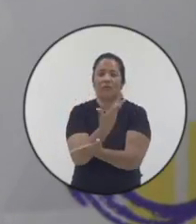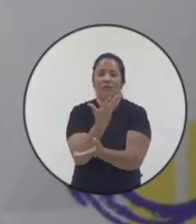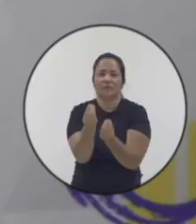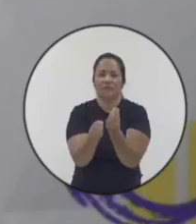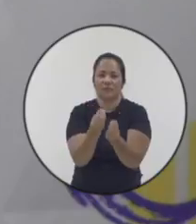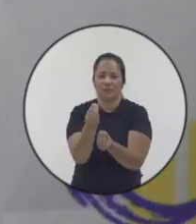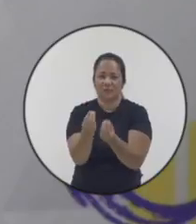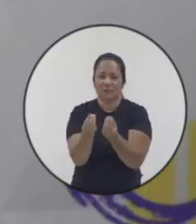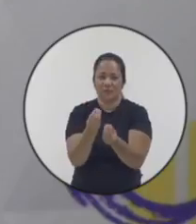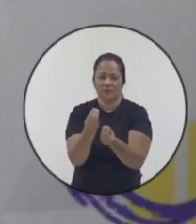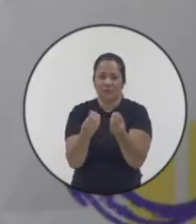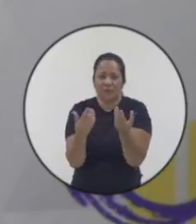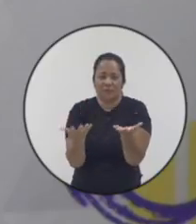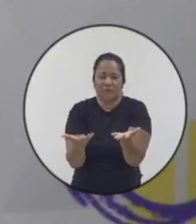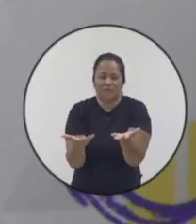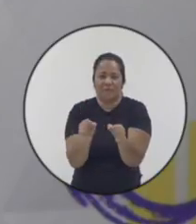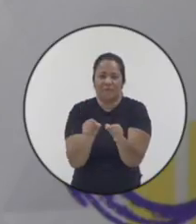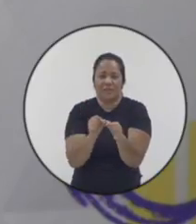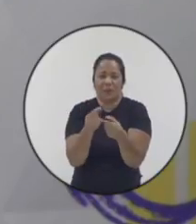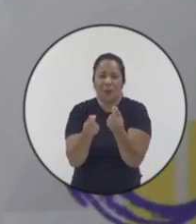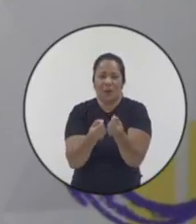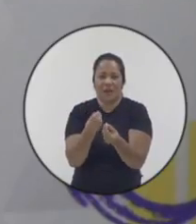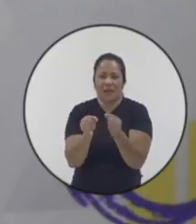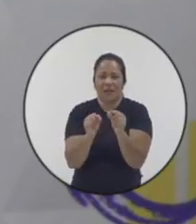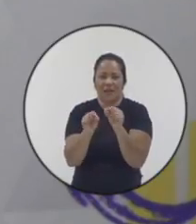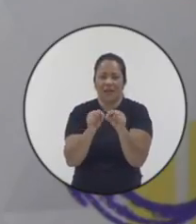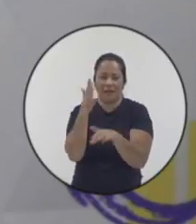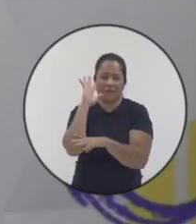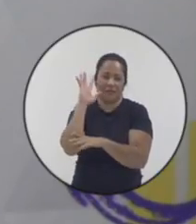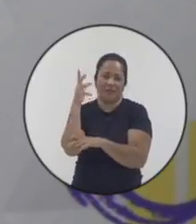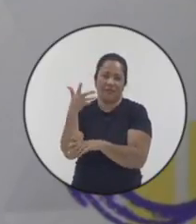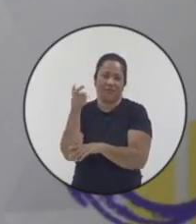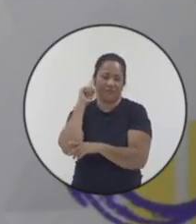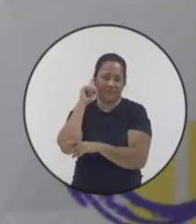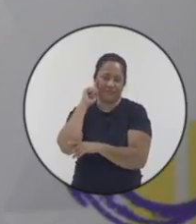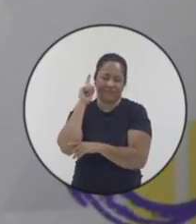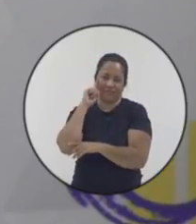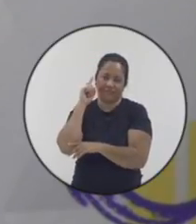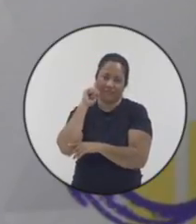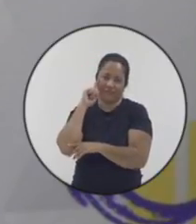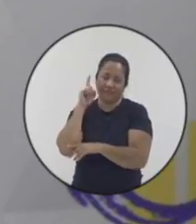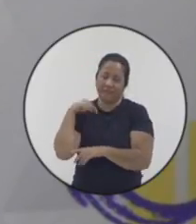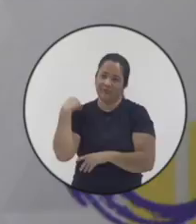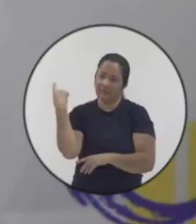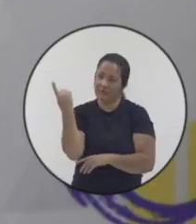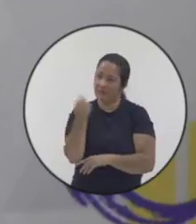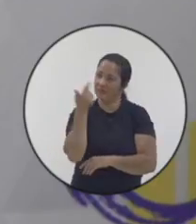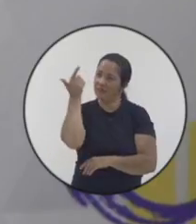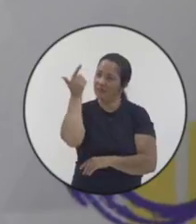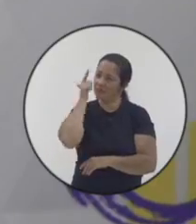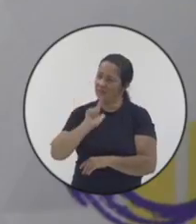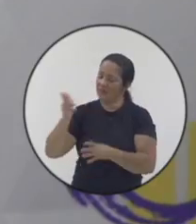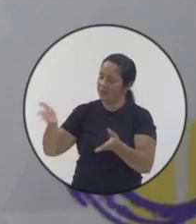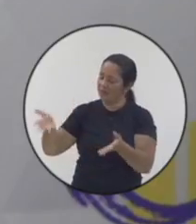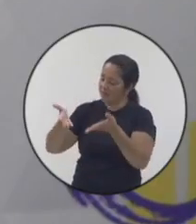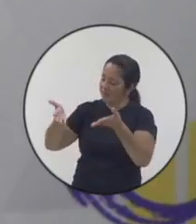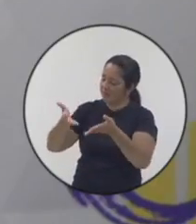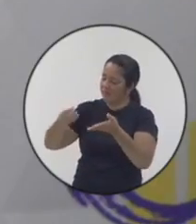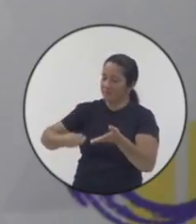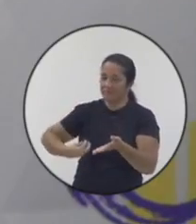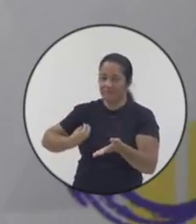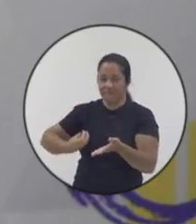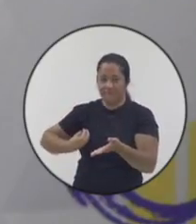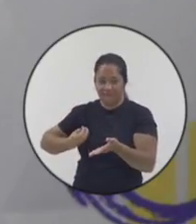quais enfrentamentos a gente consegue, enfrentamentos concretos, enfrentamentos do dia a dia, de como a gente consegue possibilitar a vida. E aí não vou me alongar muito,